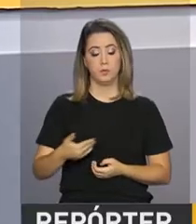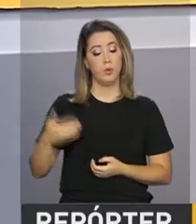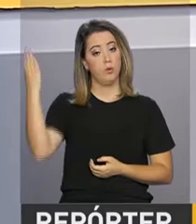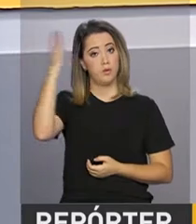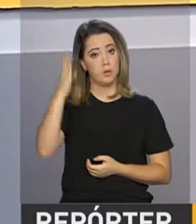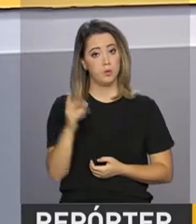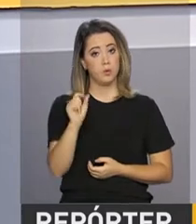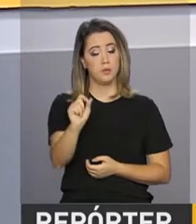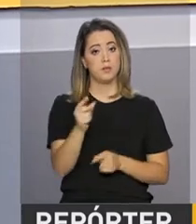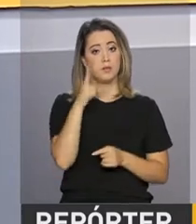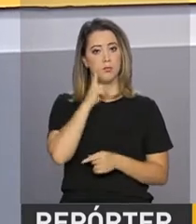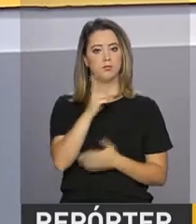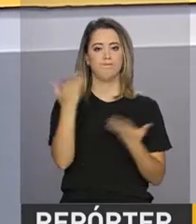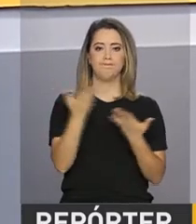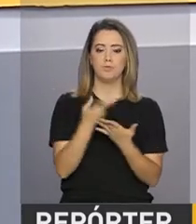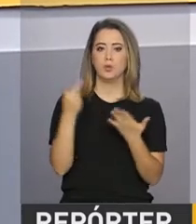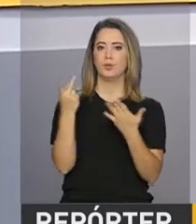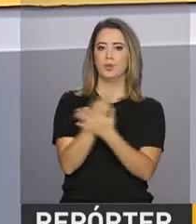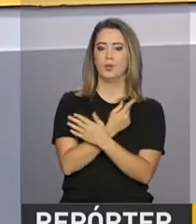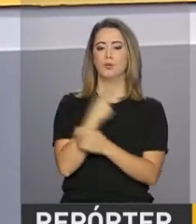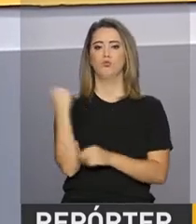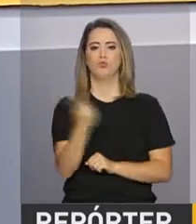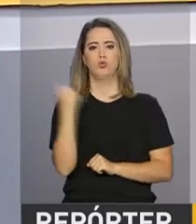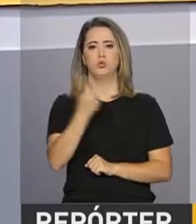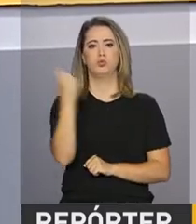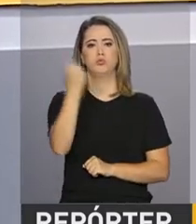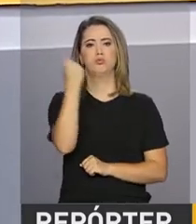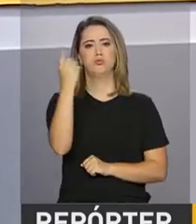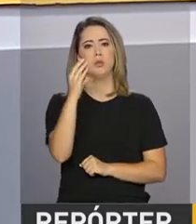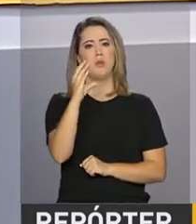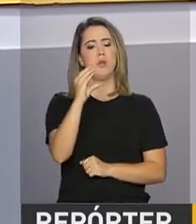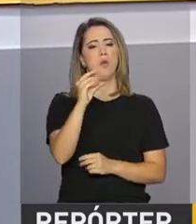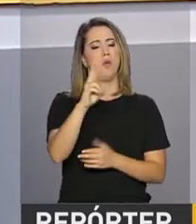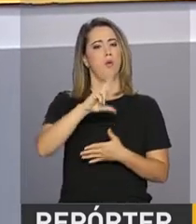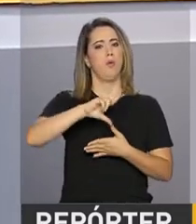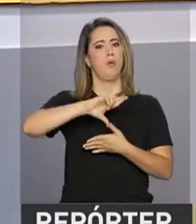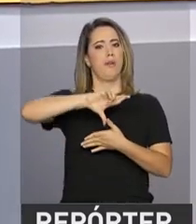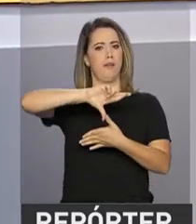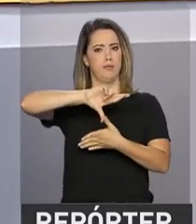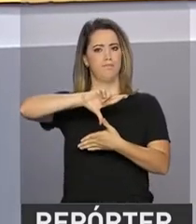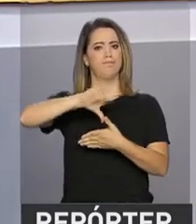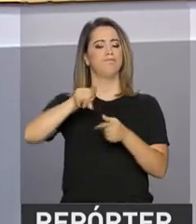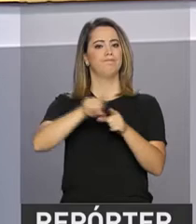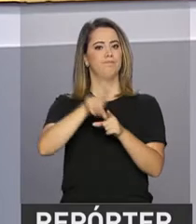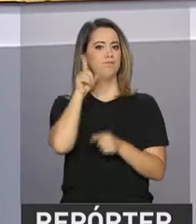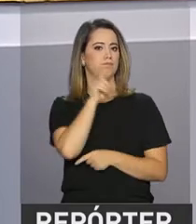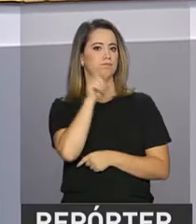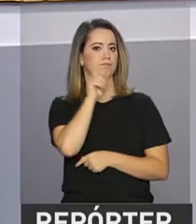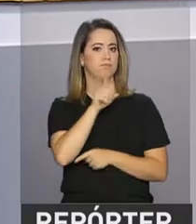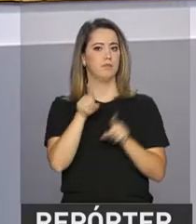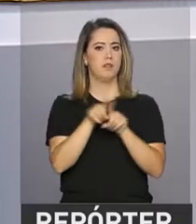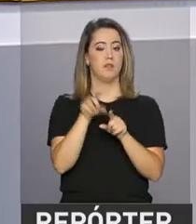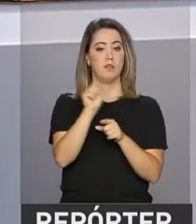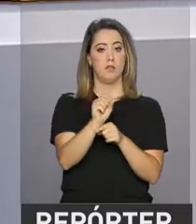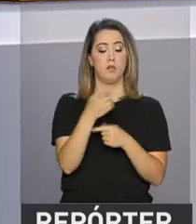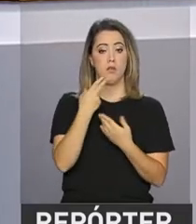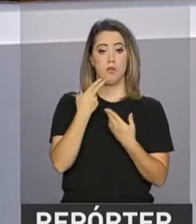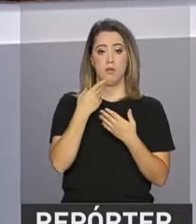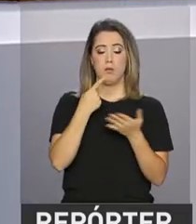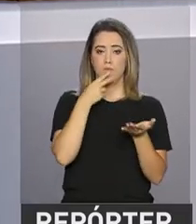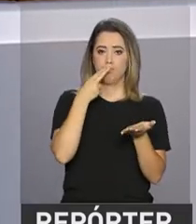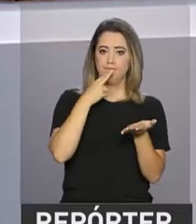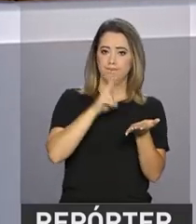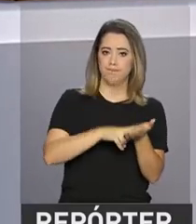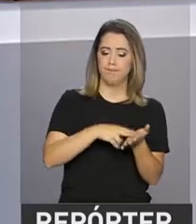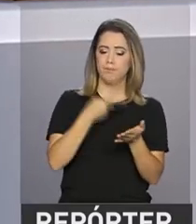brasileiro acompanha os desdobramentos da passagem do furacão irene pelo caribe e estados unidos em nota o ministério de relações exteriores